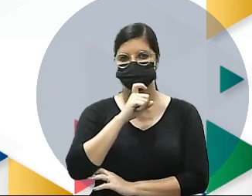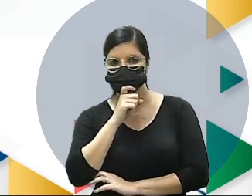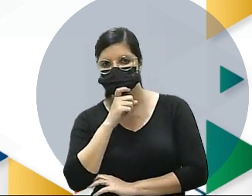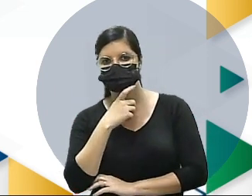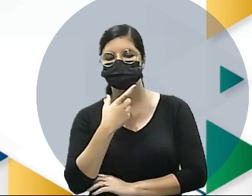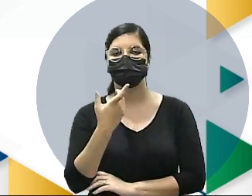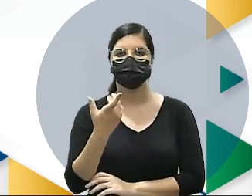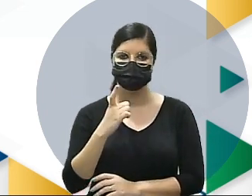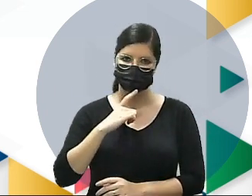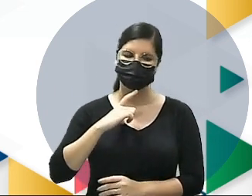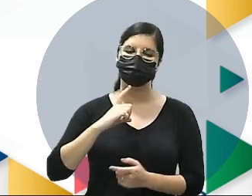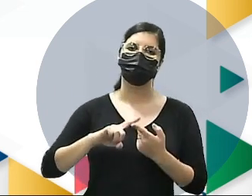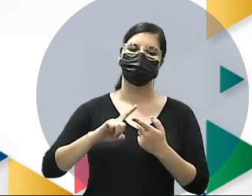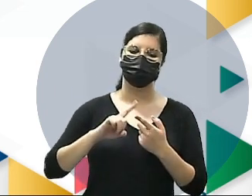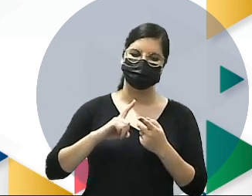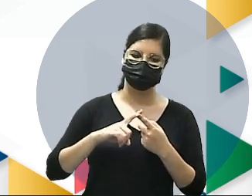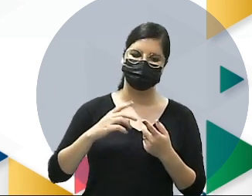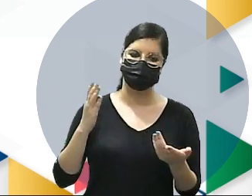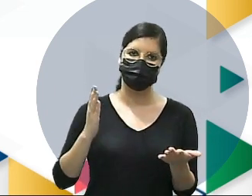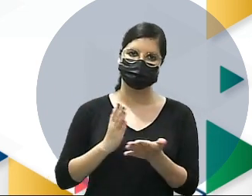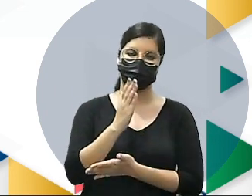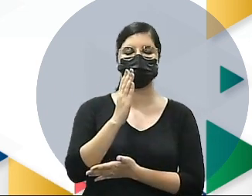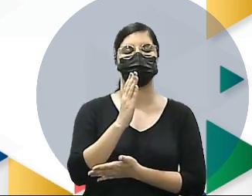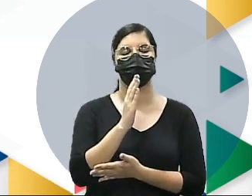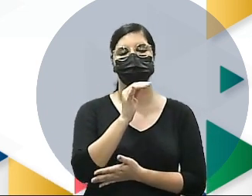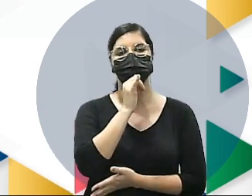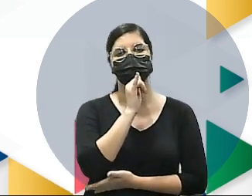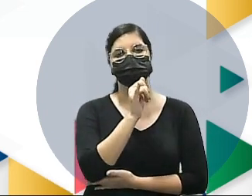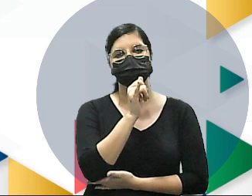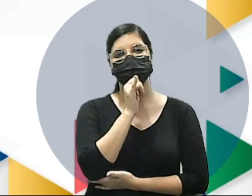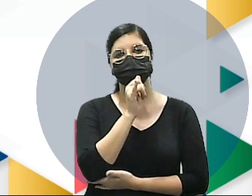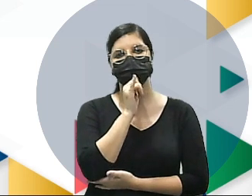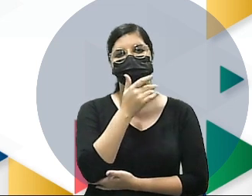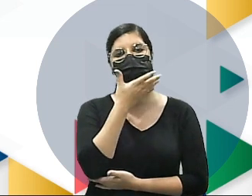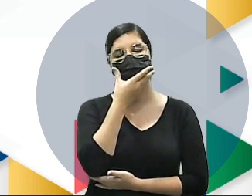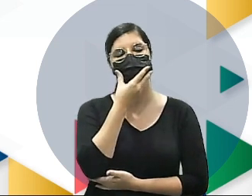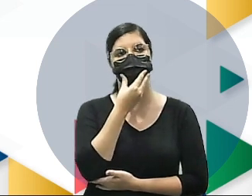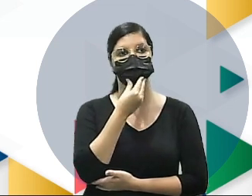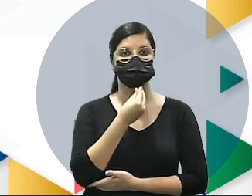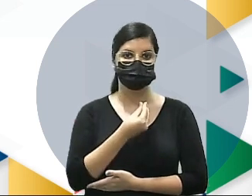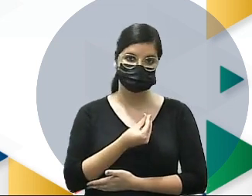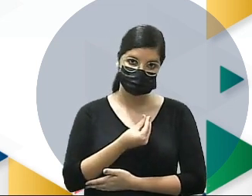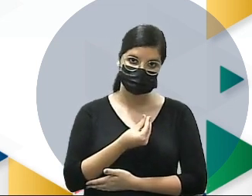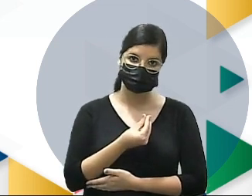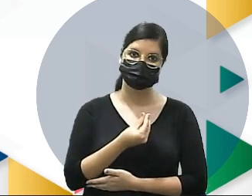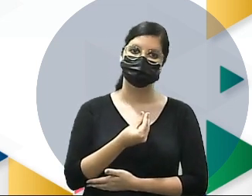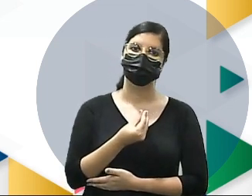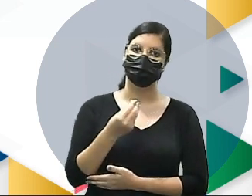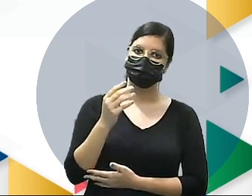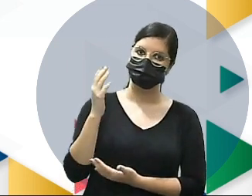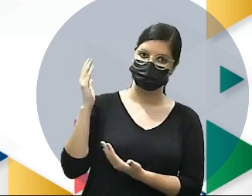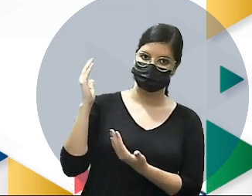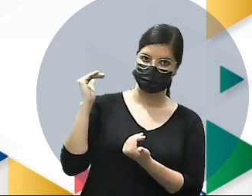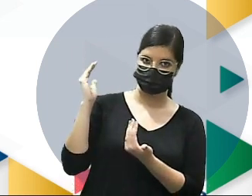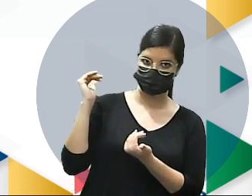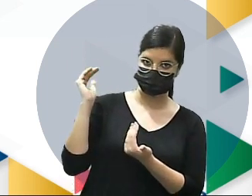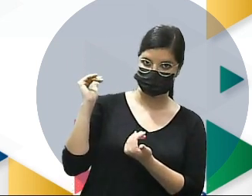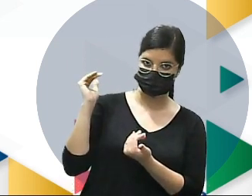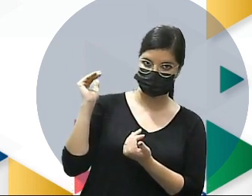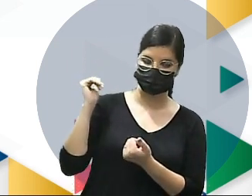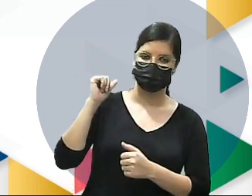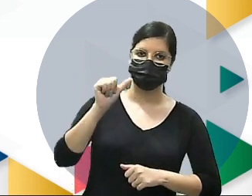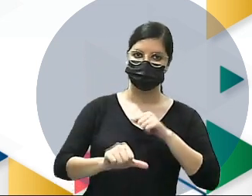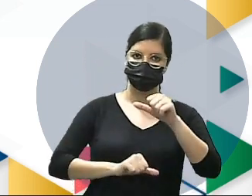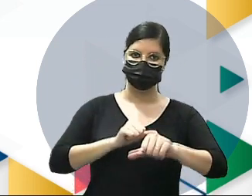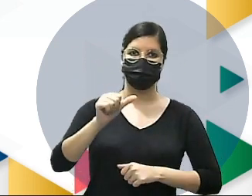exemplo da de passagem que a gente chama é quando um rapaz ainda o homem primitivo ali na sua fase da adolescência quando